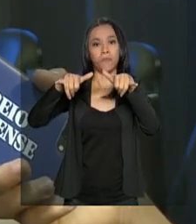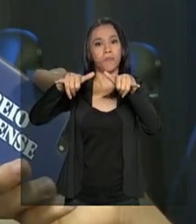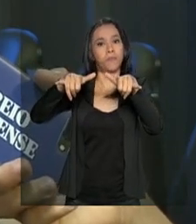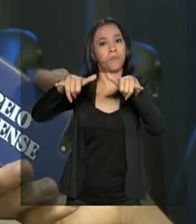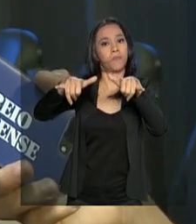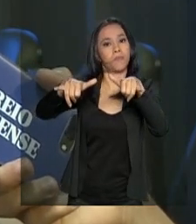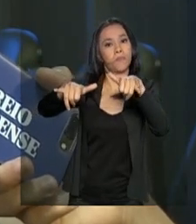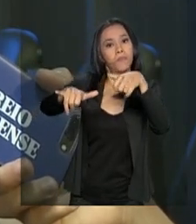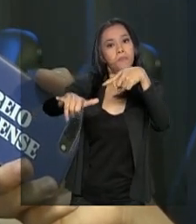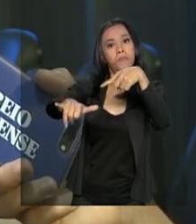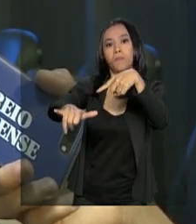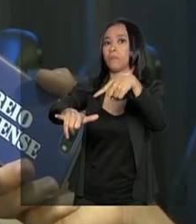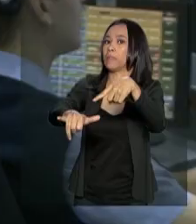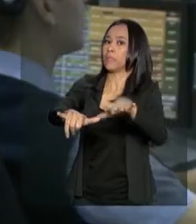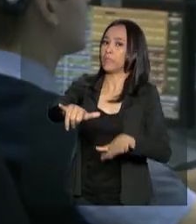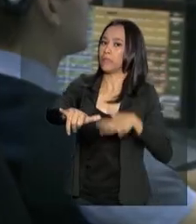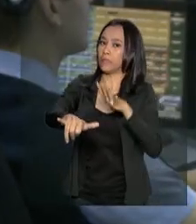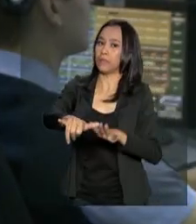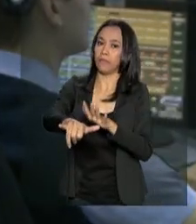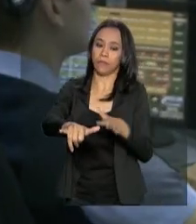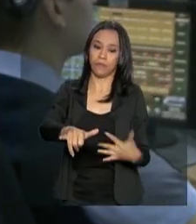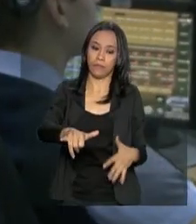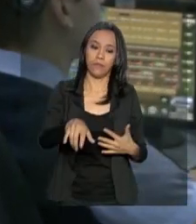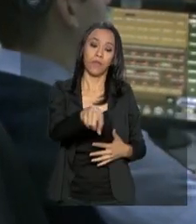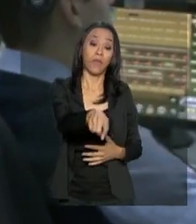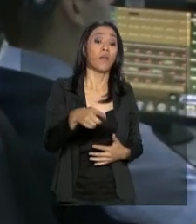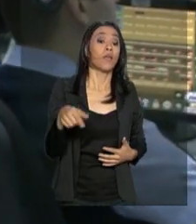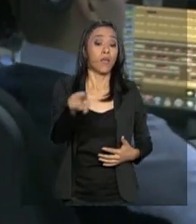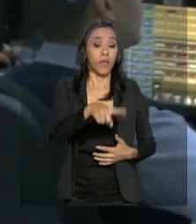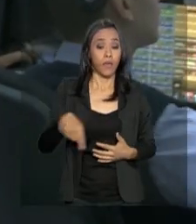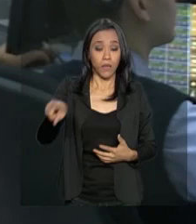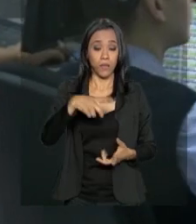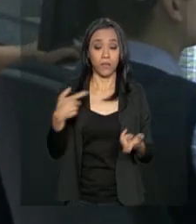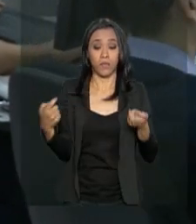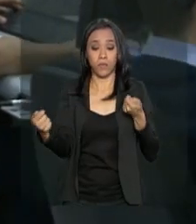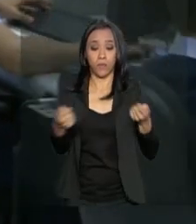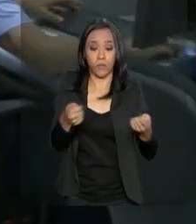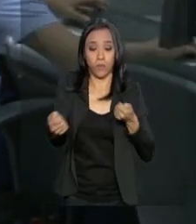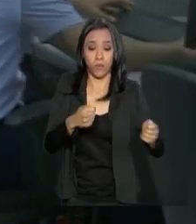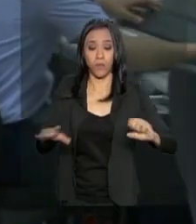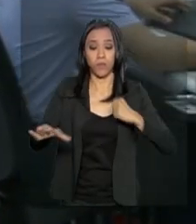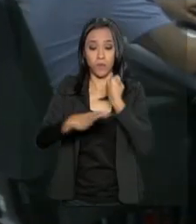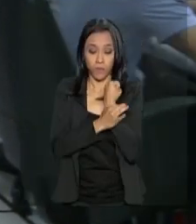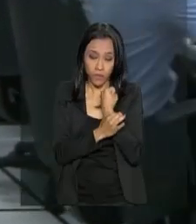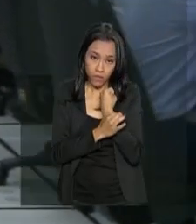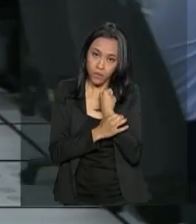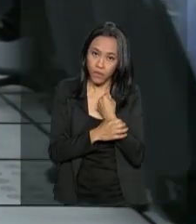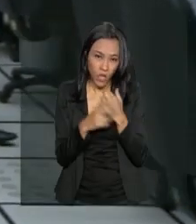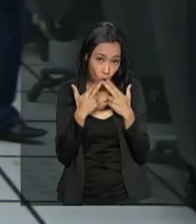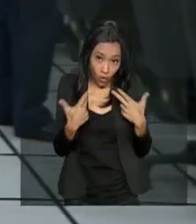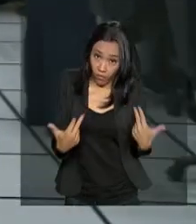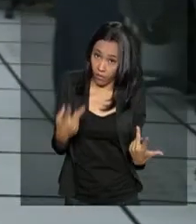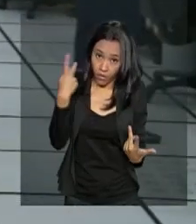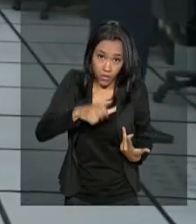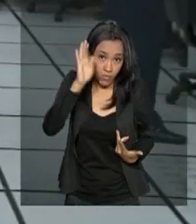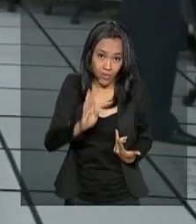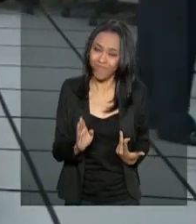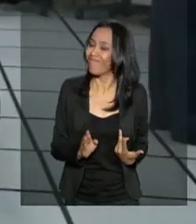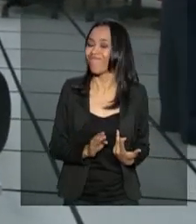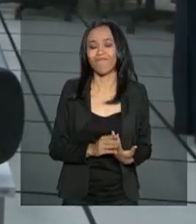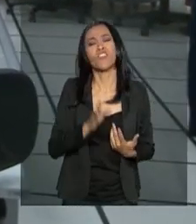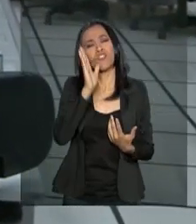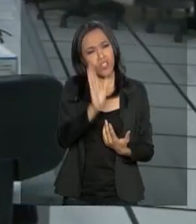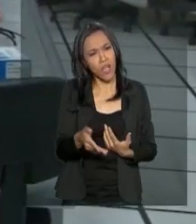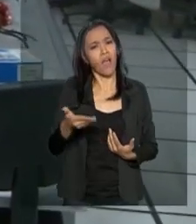armamento de solo que os nossos me fez esse esquema de segurança para gerenciar o fluxo do tráfego aéreo não é novidade no brasil ele já